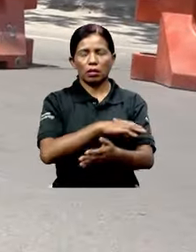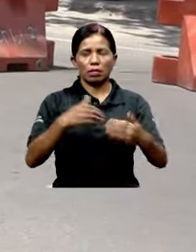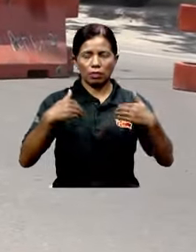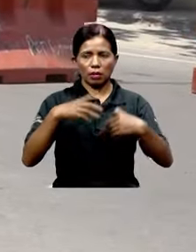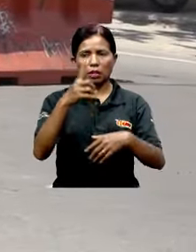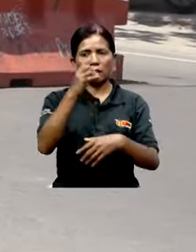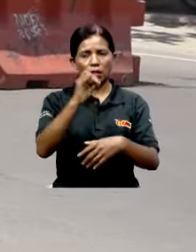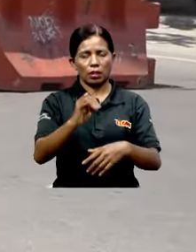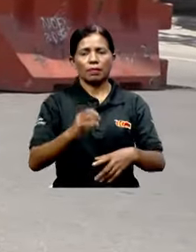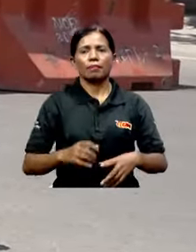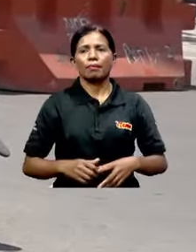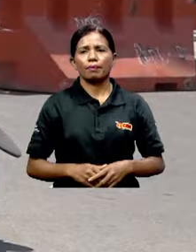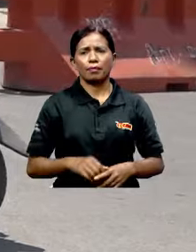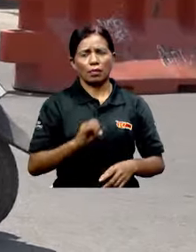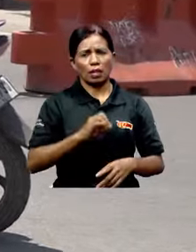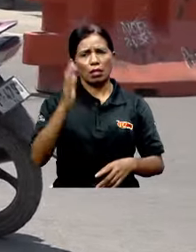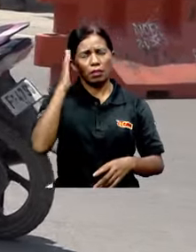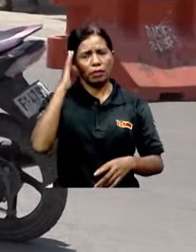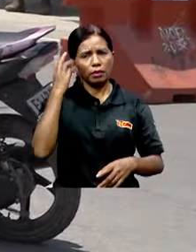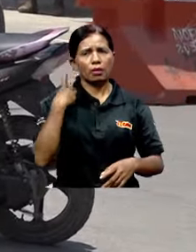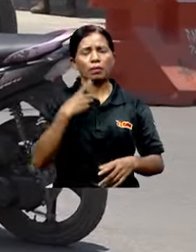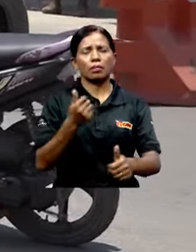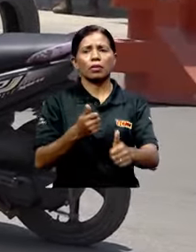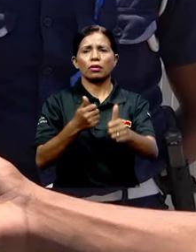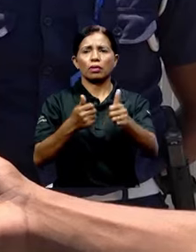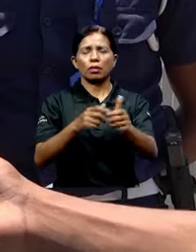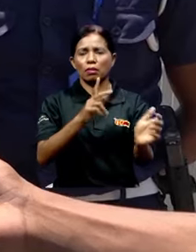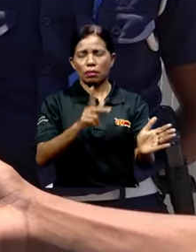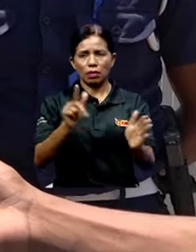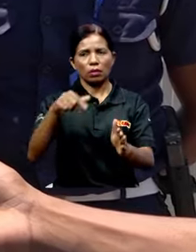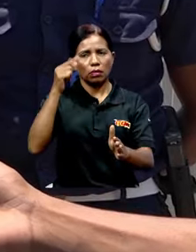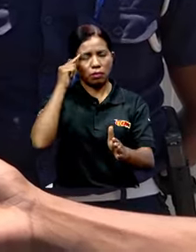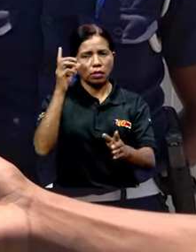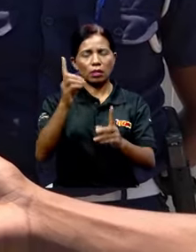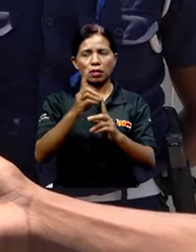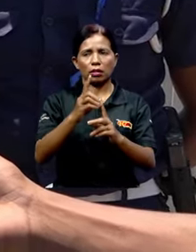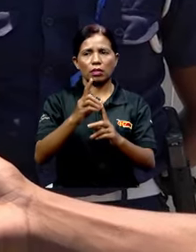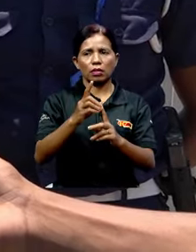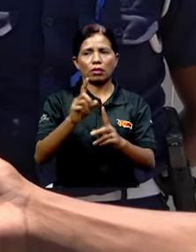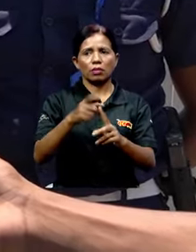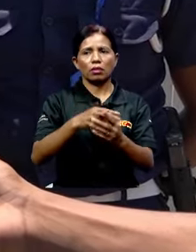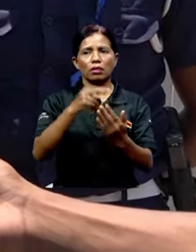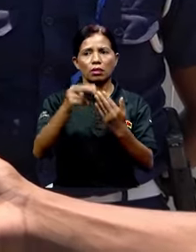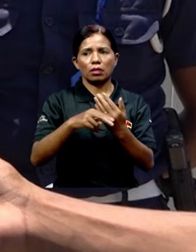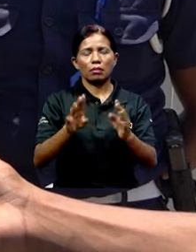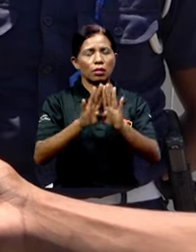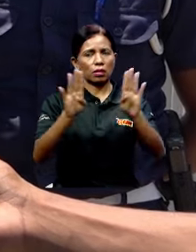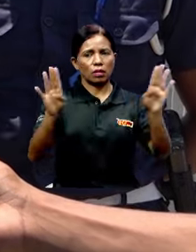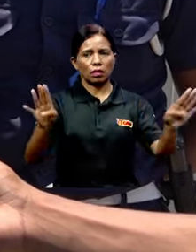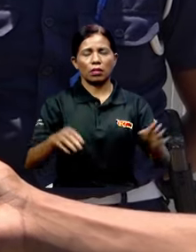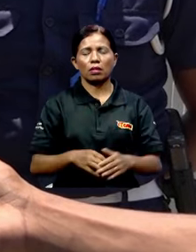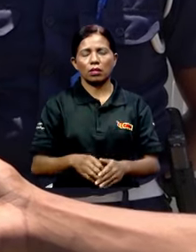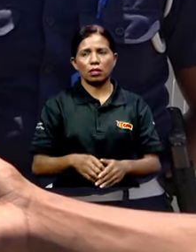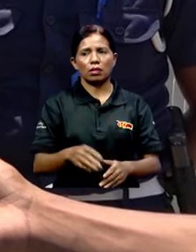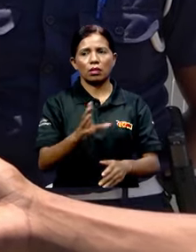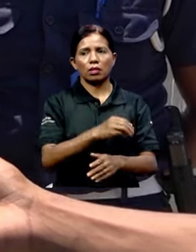lá. A mim, essa, a mim baseia falar, plano no mesmo gulo que é finado, né, né, tare, a mim se loca satu zalo rec, usi Santa Cruz,